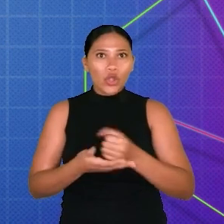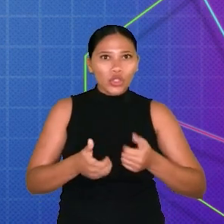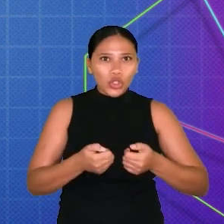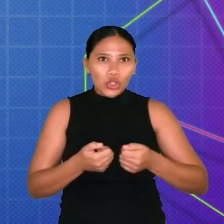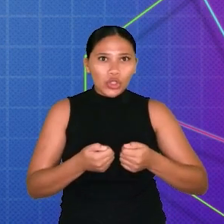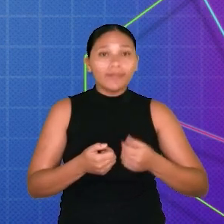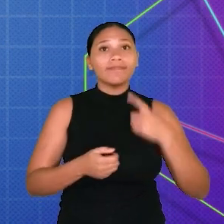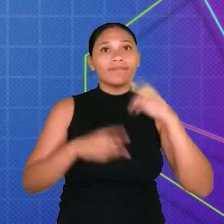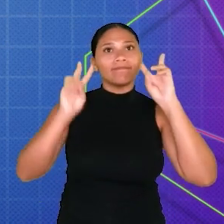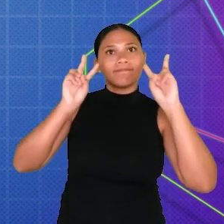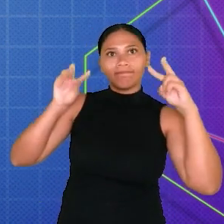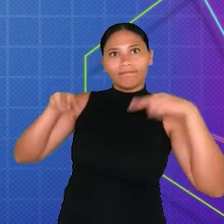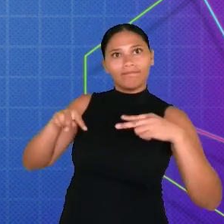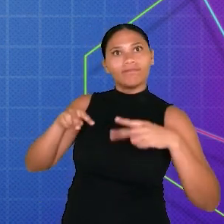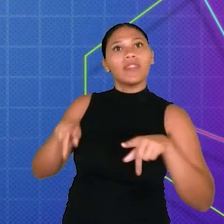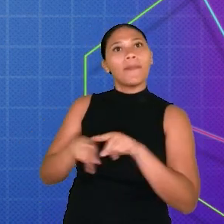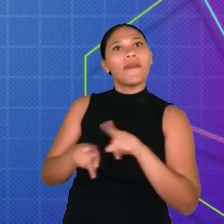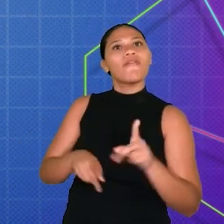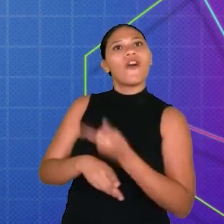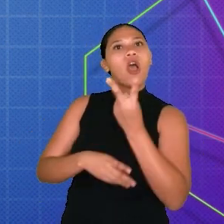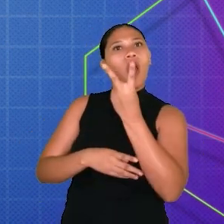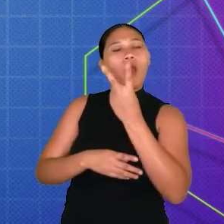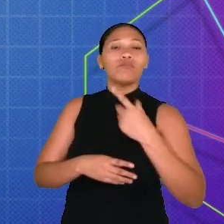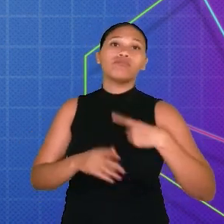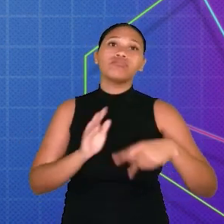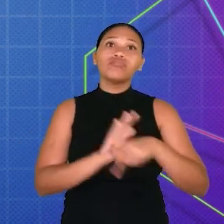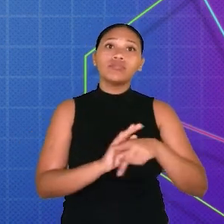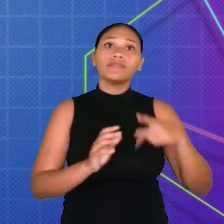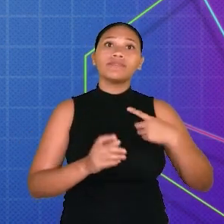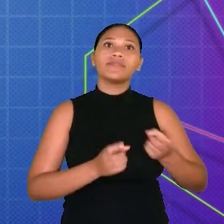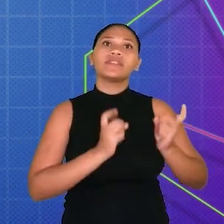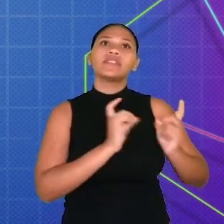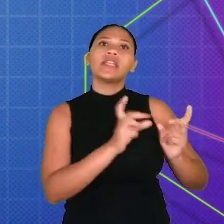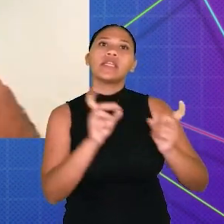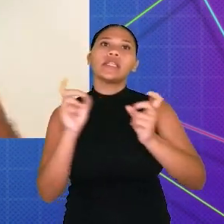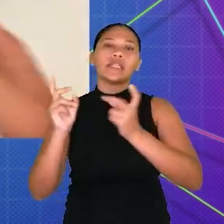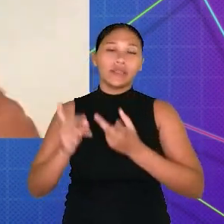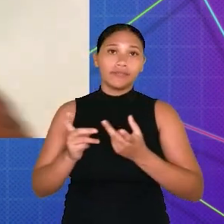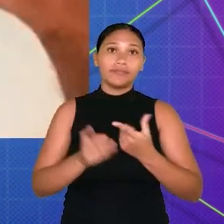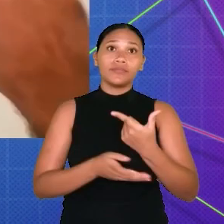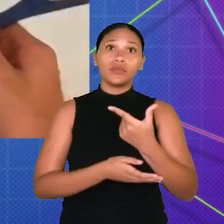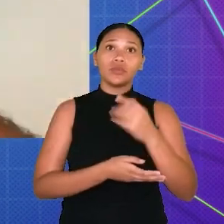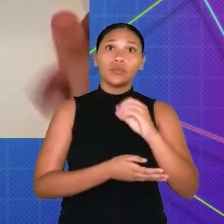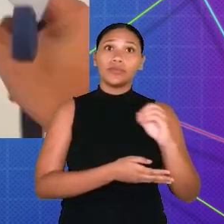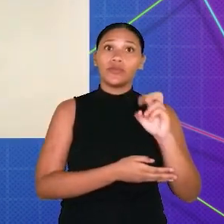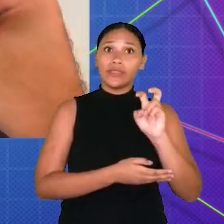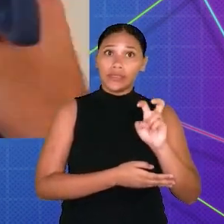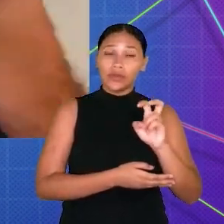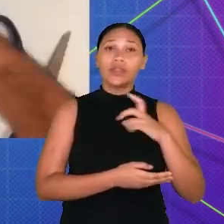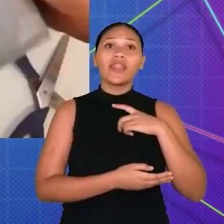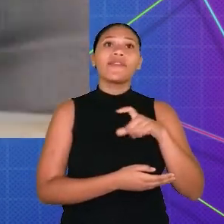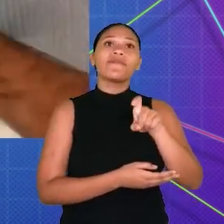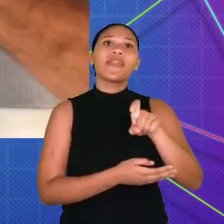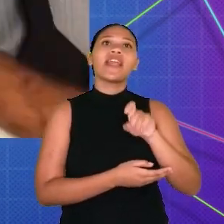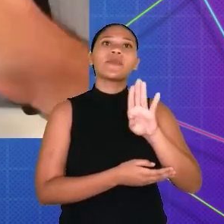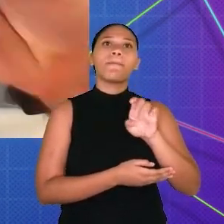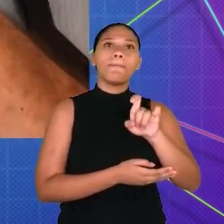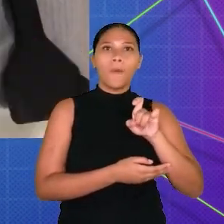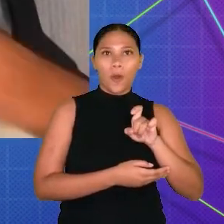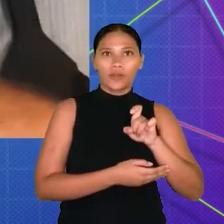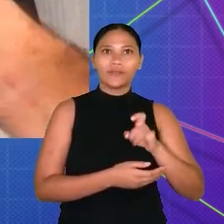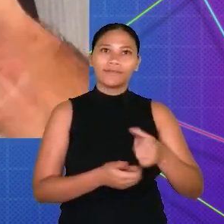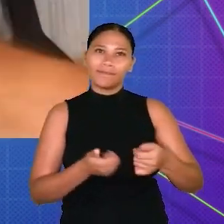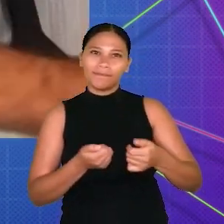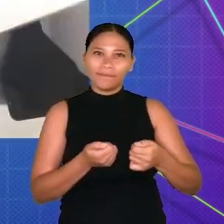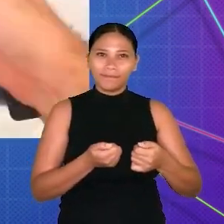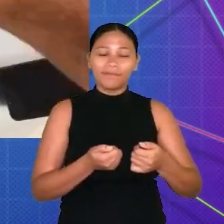tiveram influência no reconhecimento dos jogos indies, com a sua distribuição digital. Em 2005, foi lançado o Xbox